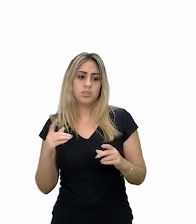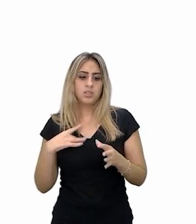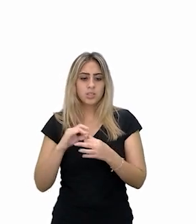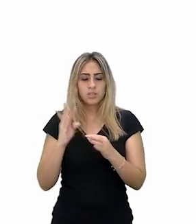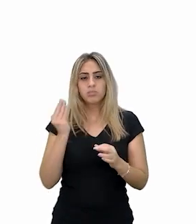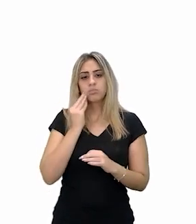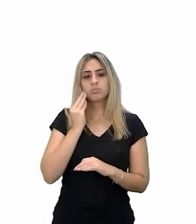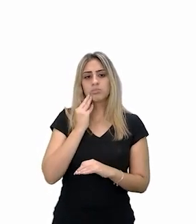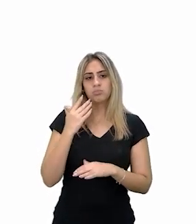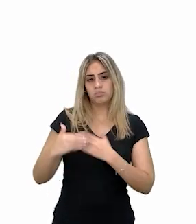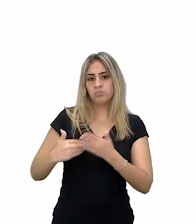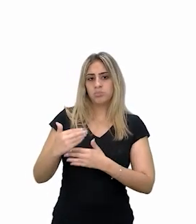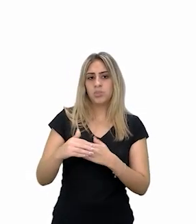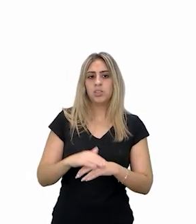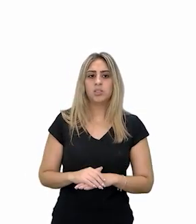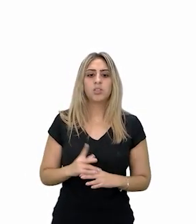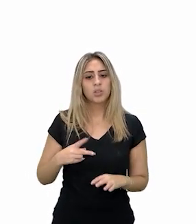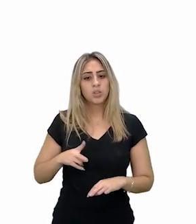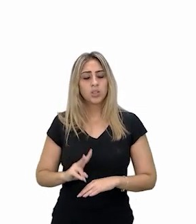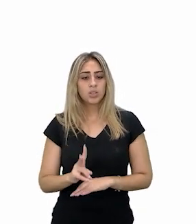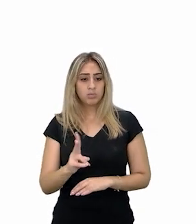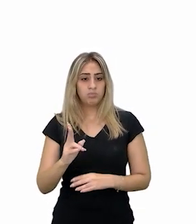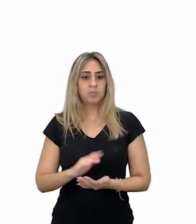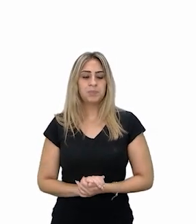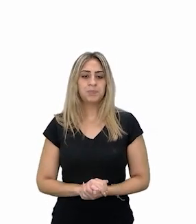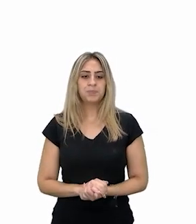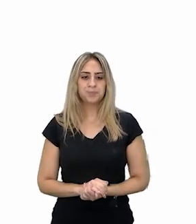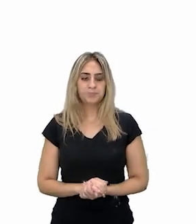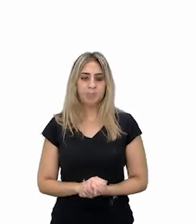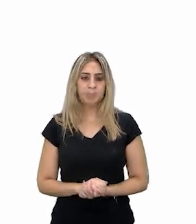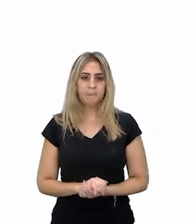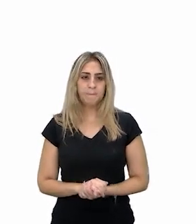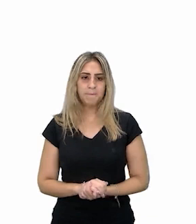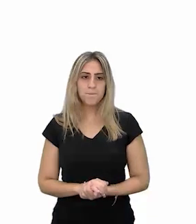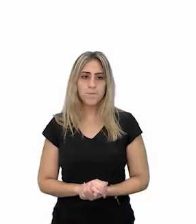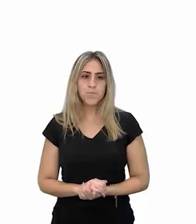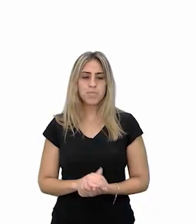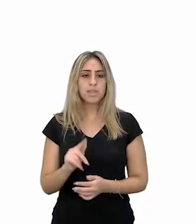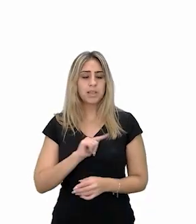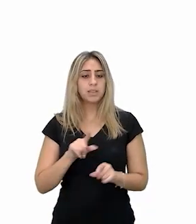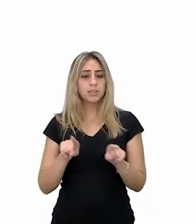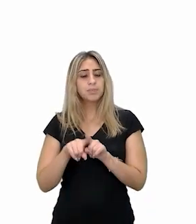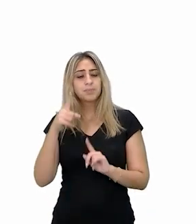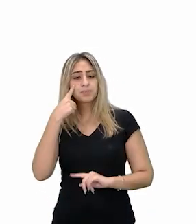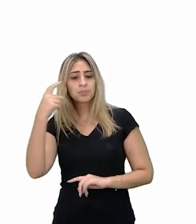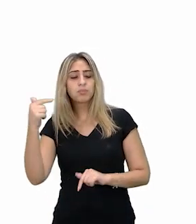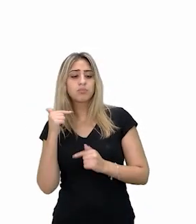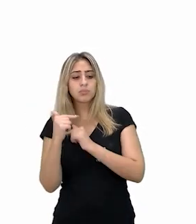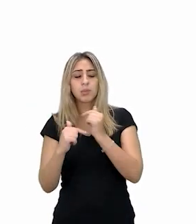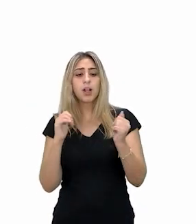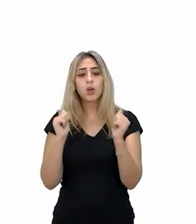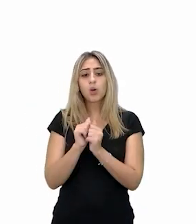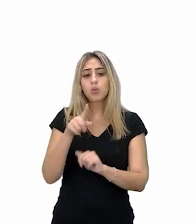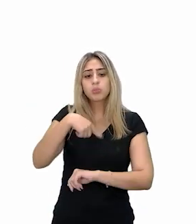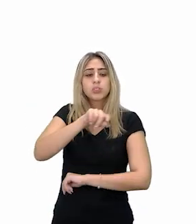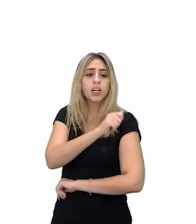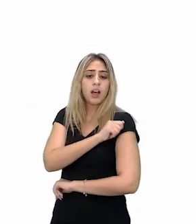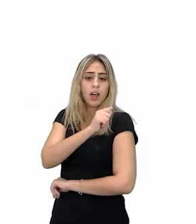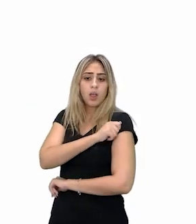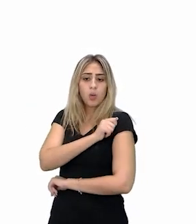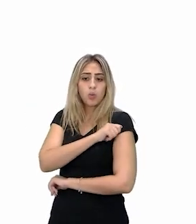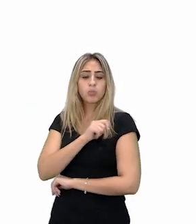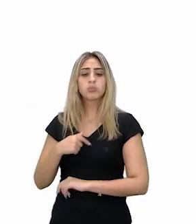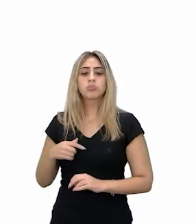fragilidade, tá bom? Bom, continuando, gente, temos também a ideia de trabalhar com os estudantes